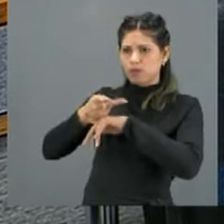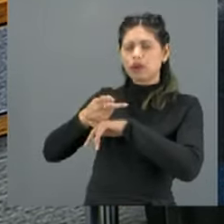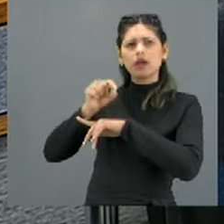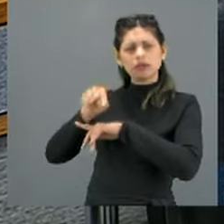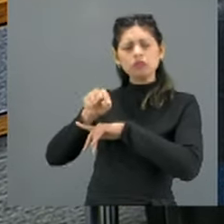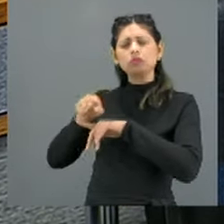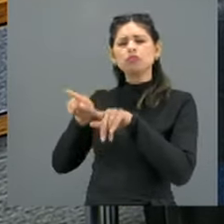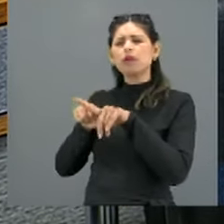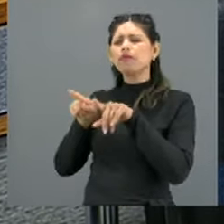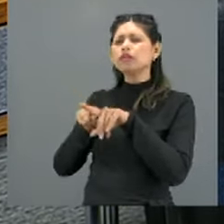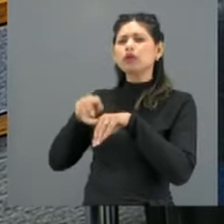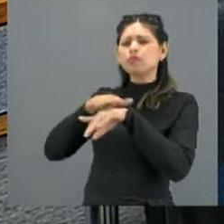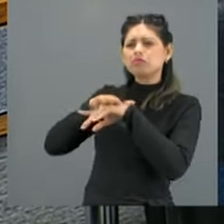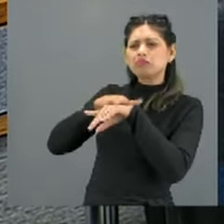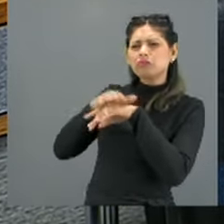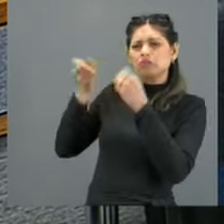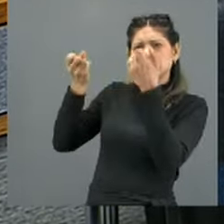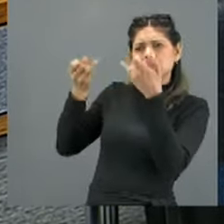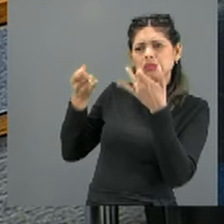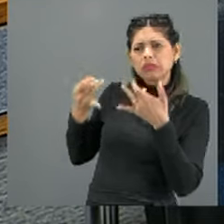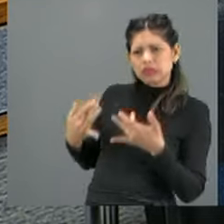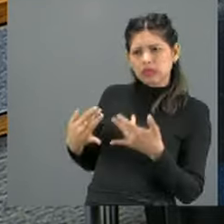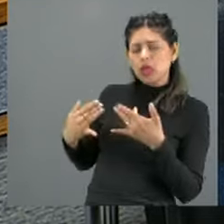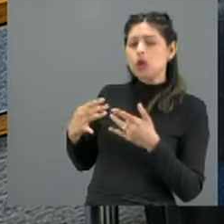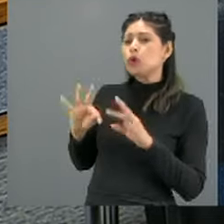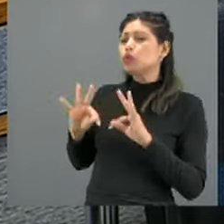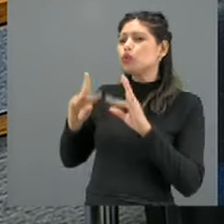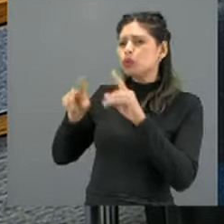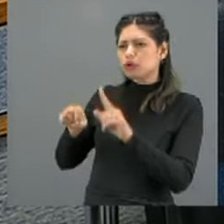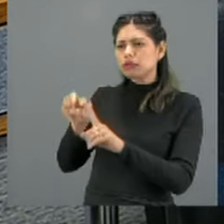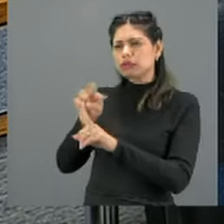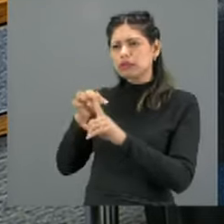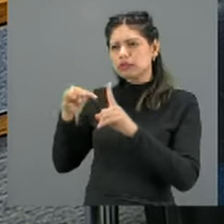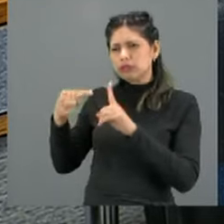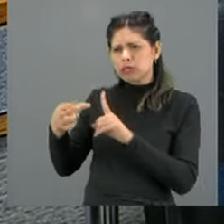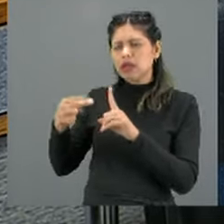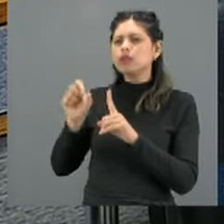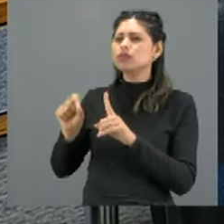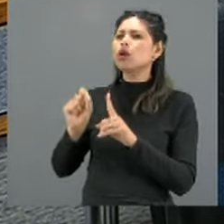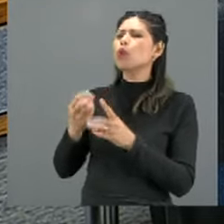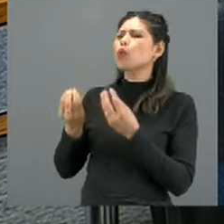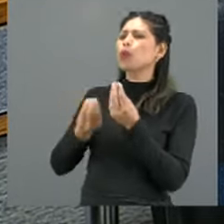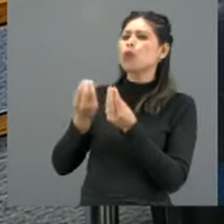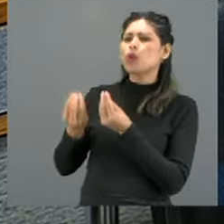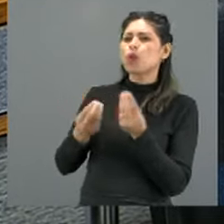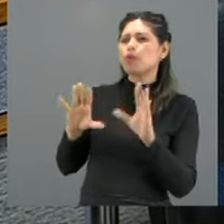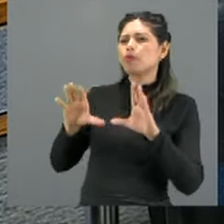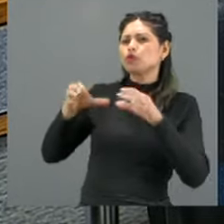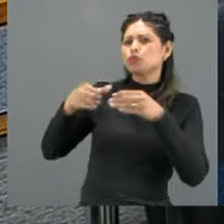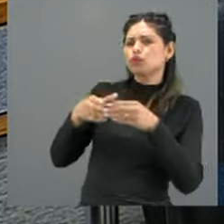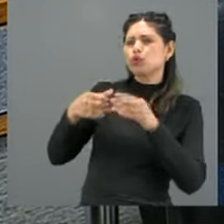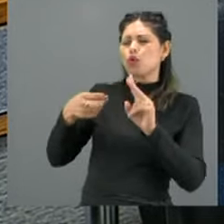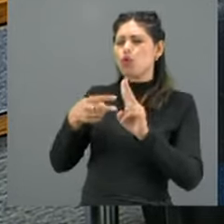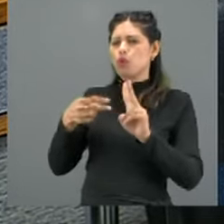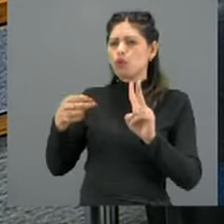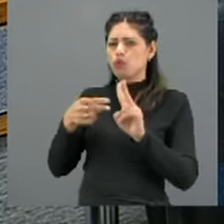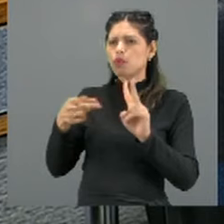falar sobre as expectativas com relação à sua etnia, quais são as suas